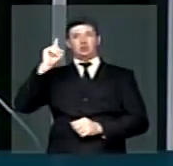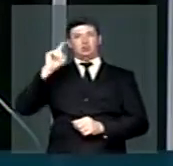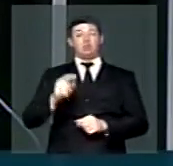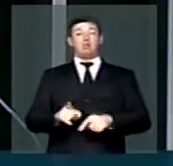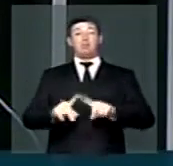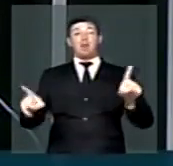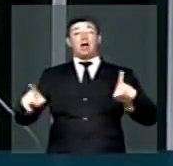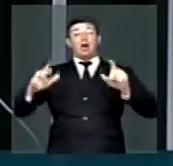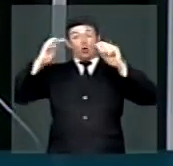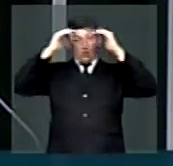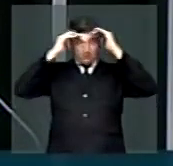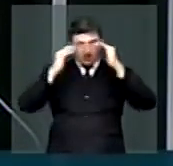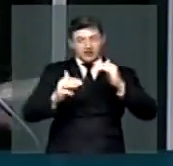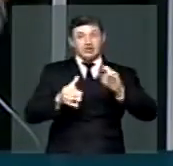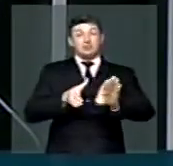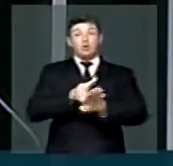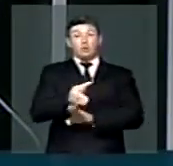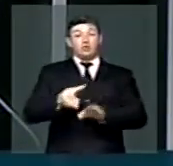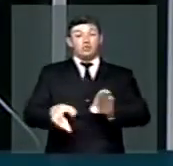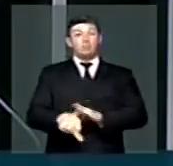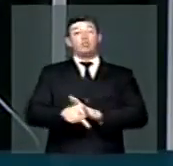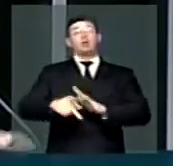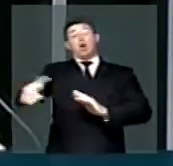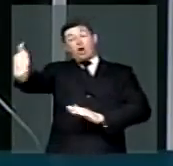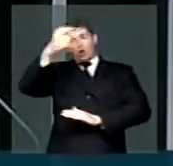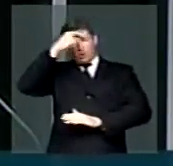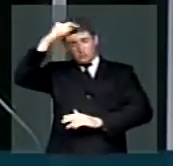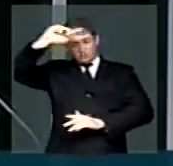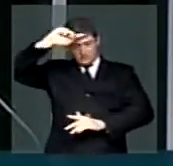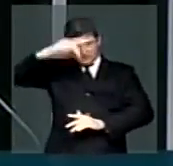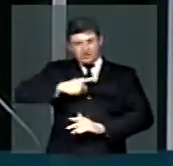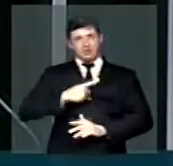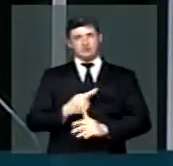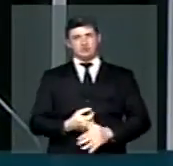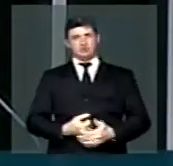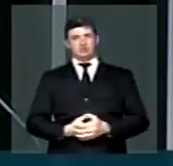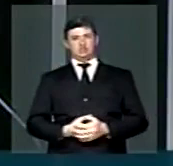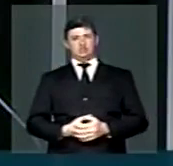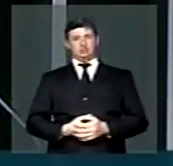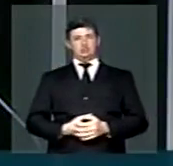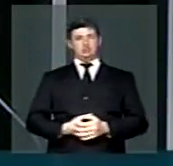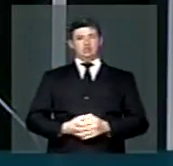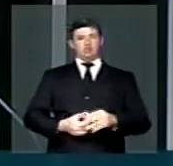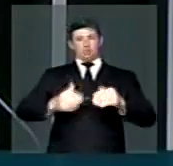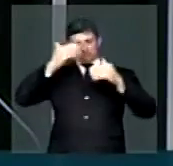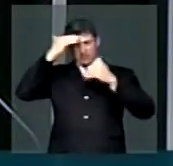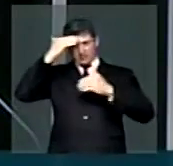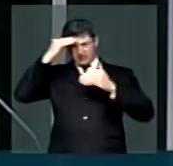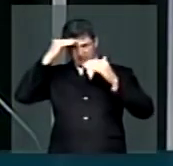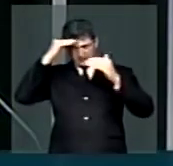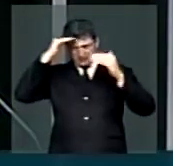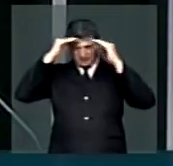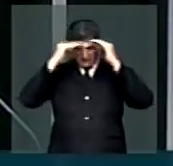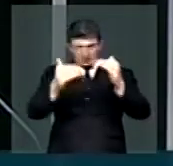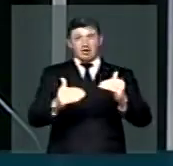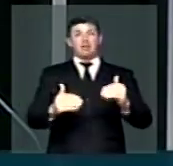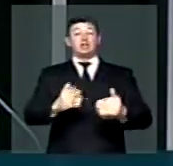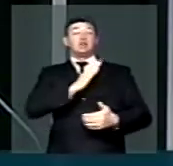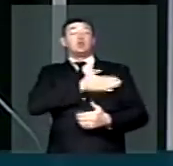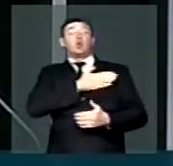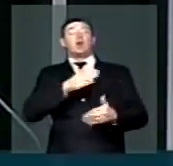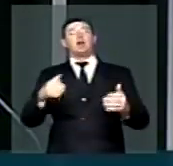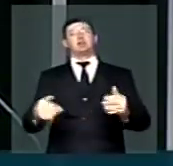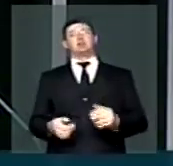mas obedeça à orientação da sua consciência, que obedeça à orientação do seu